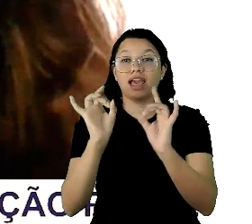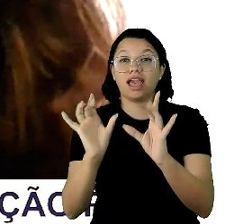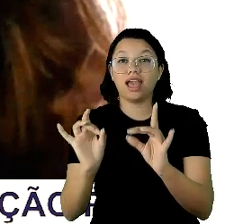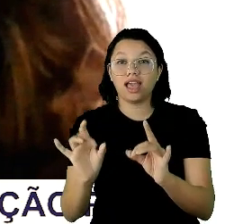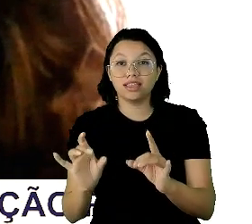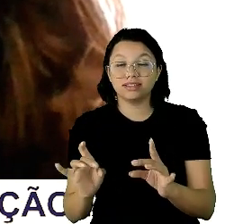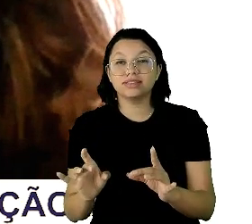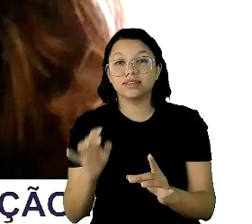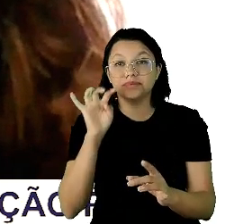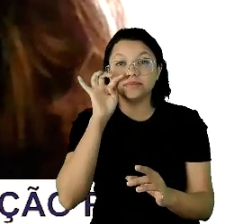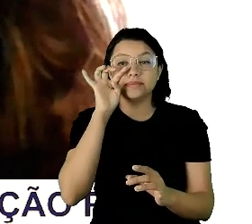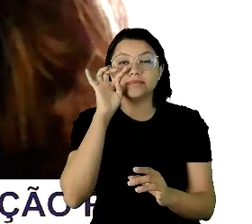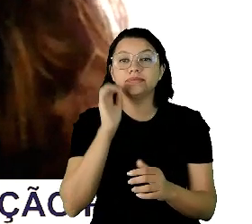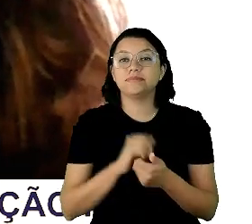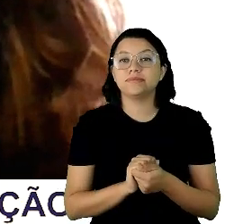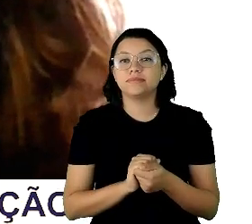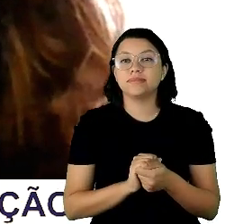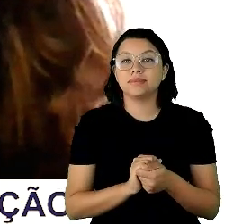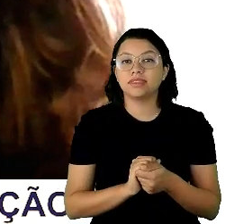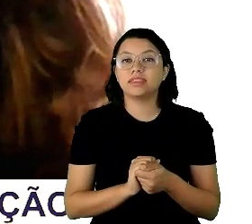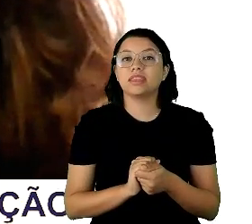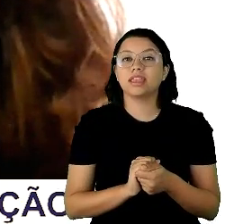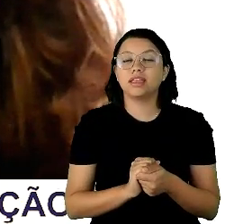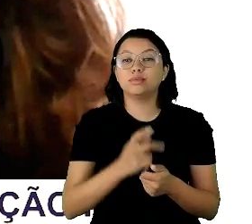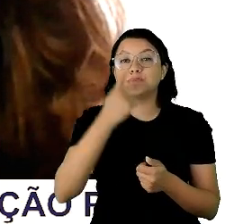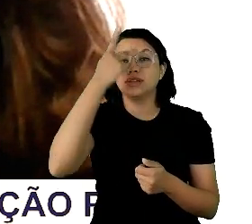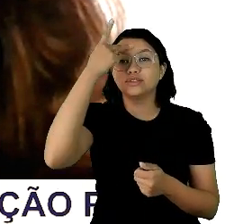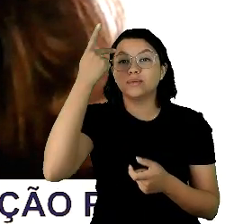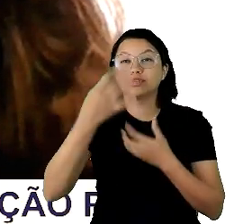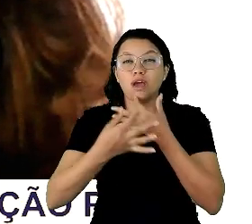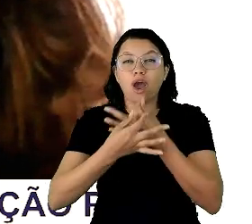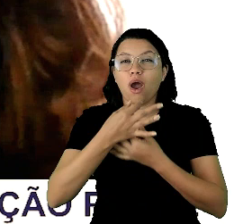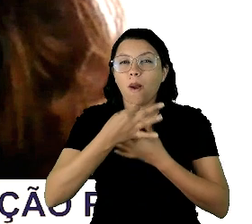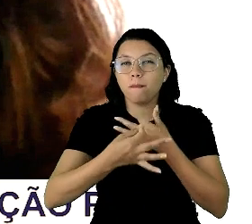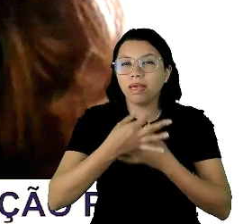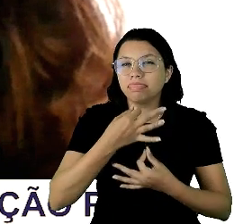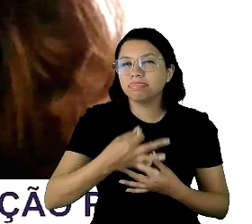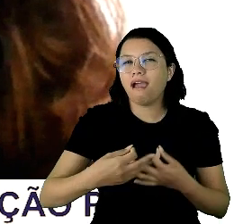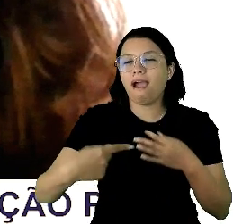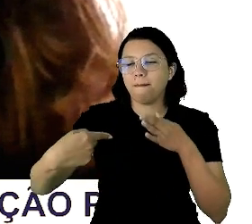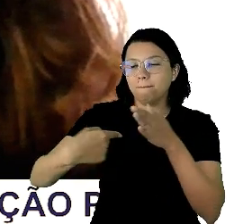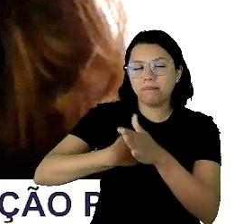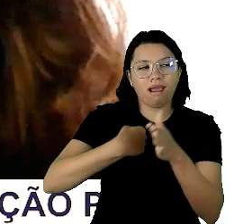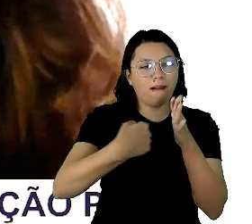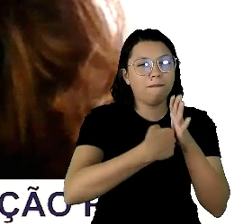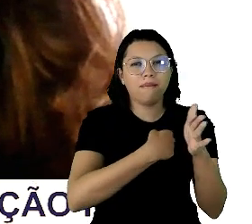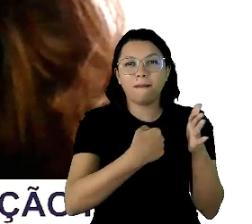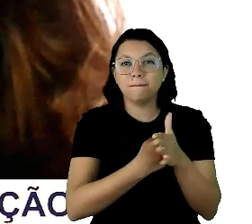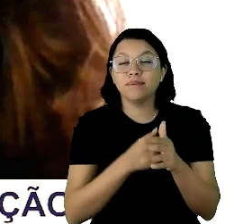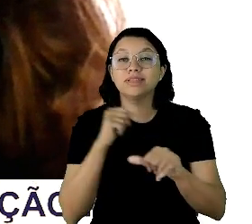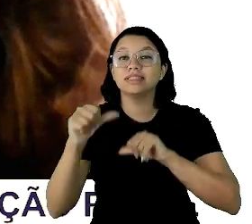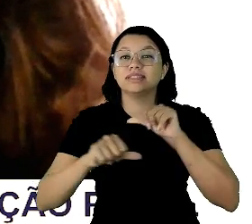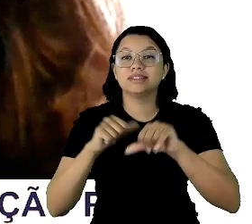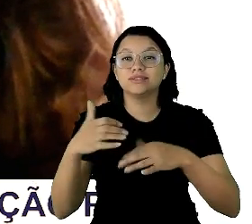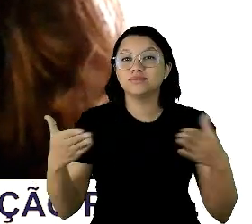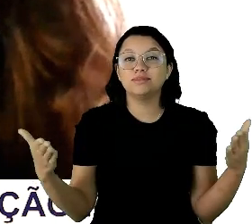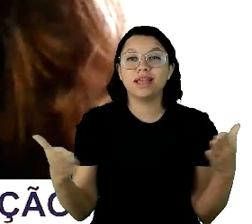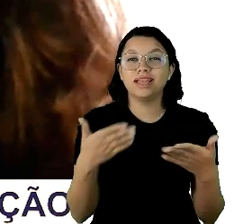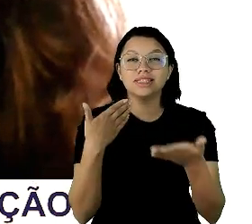nos enviaram comentários, perguntas, isso sempre torna o nosso debate muito